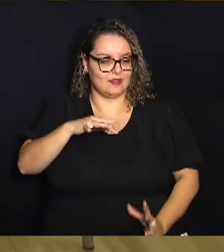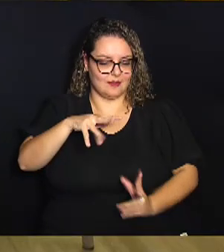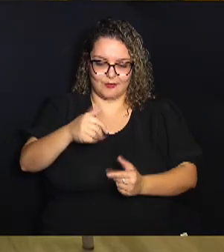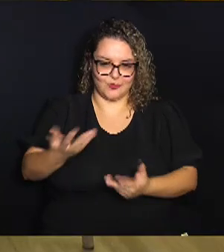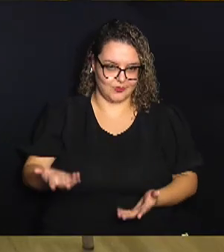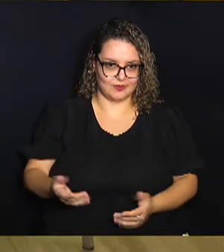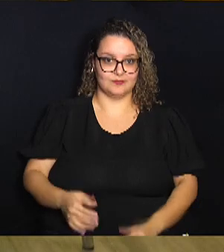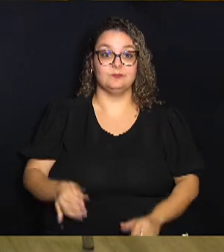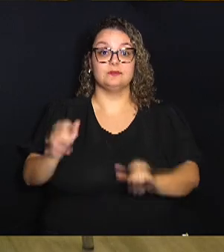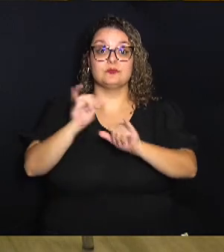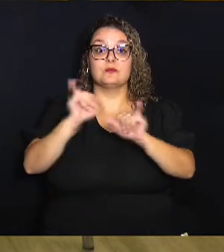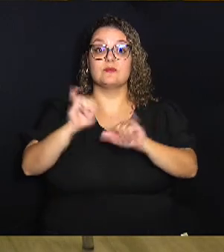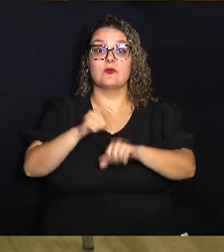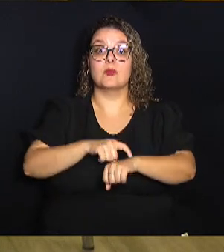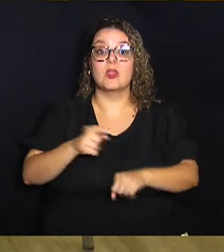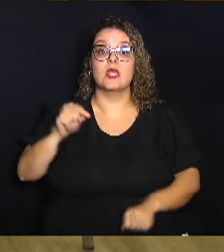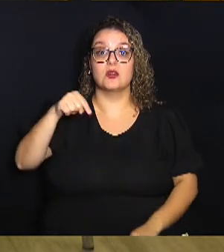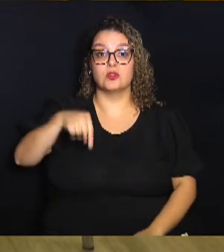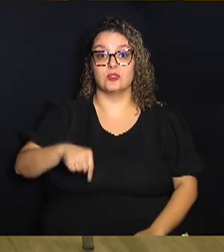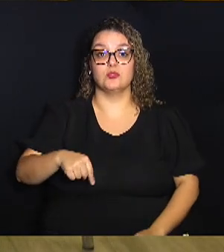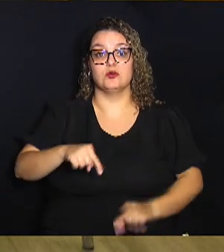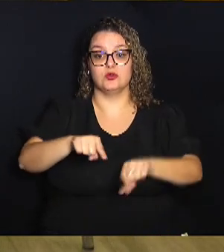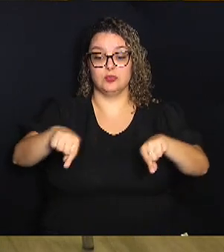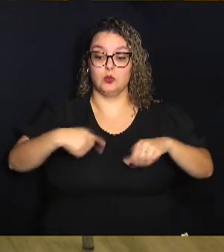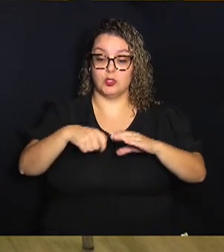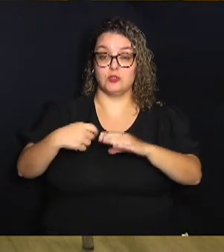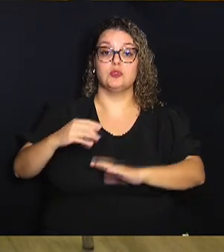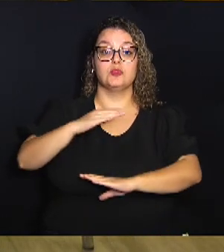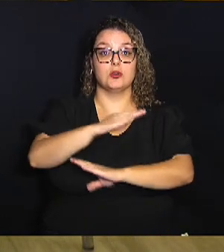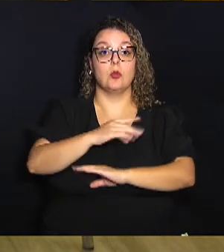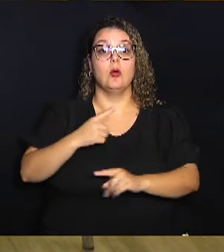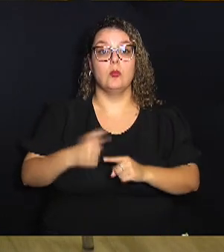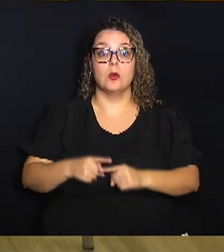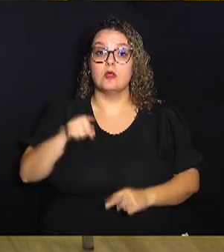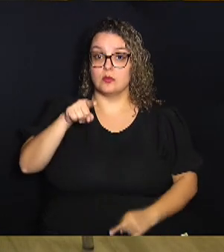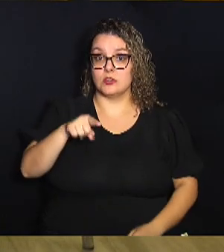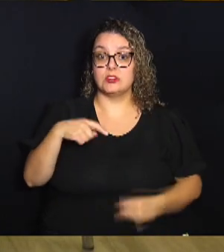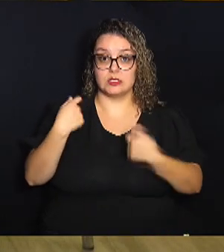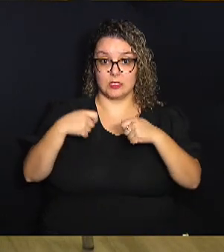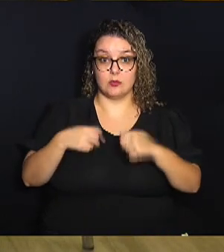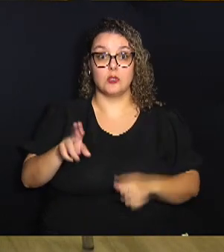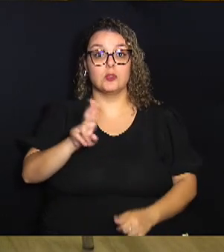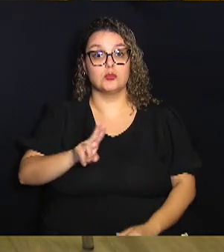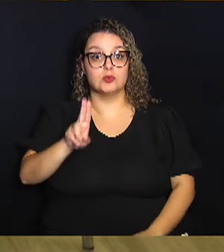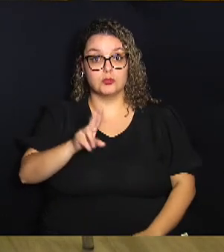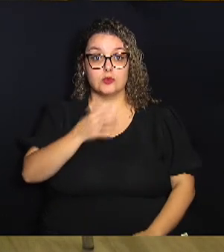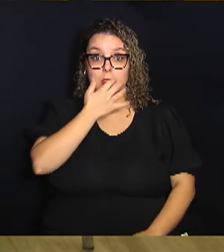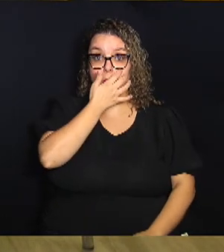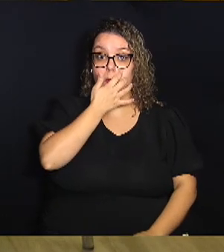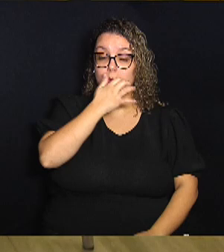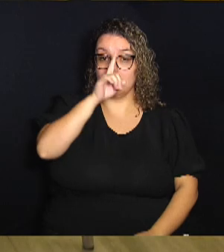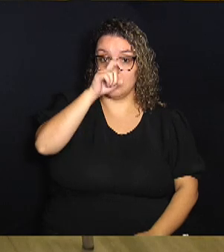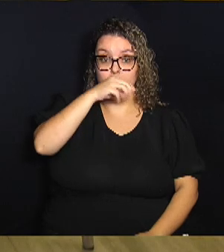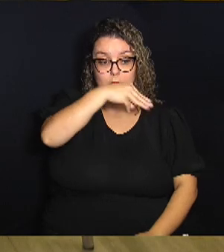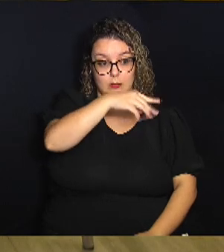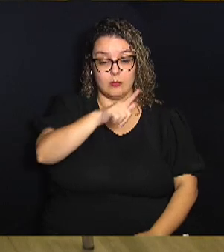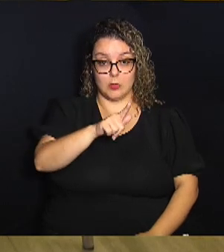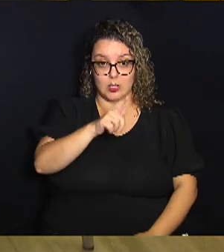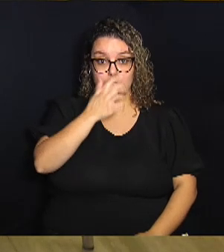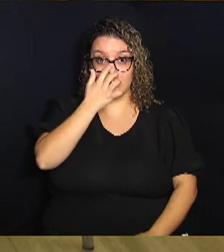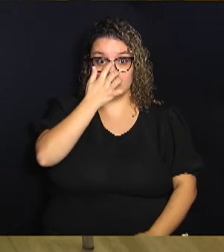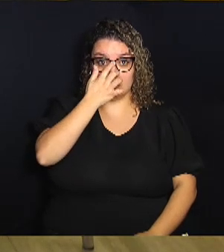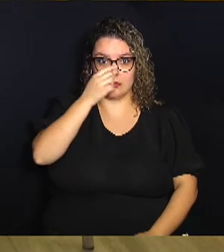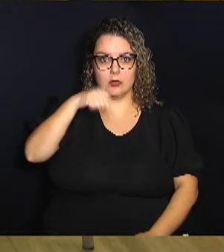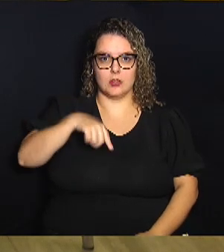de notícia aqui no Estúdio Câmara, porque você que precisa utilizar o Hospital Mário Gatti,